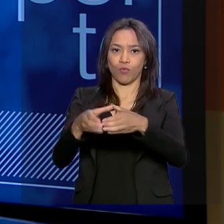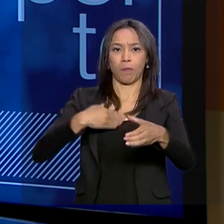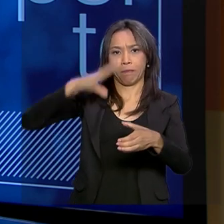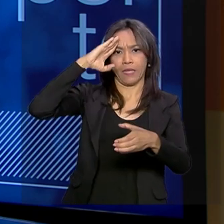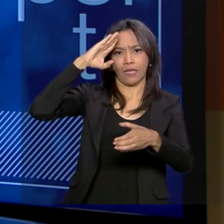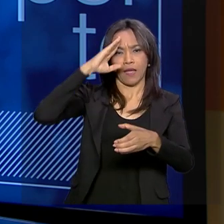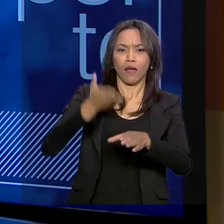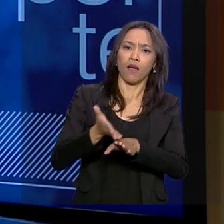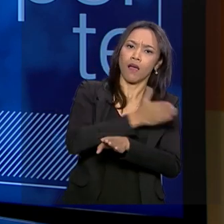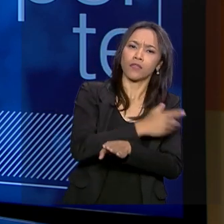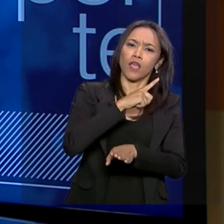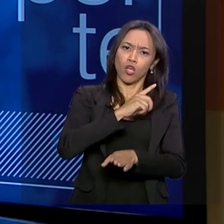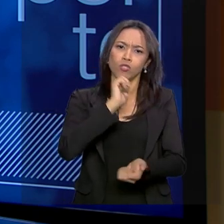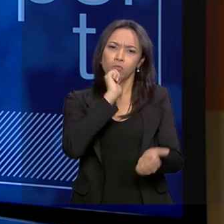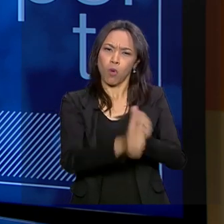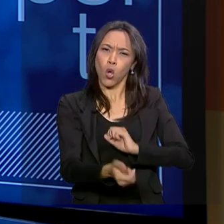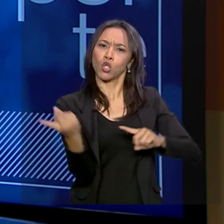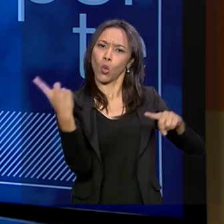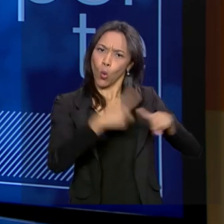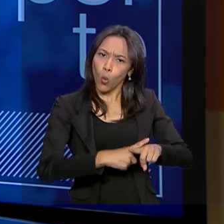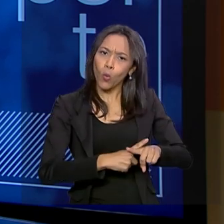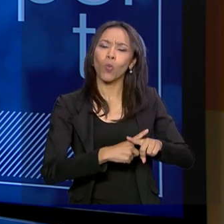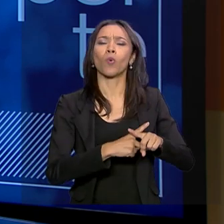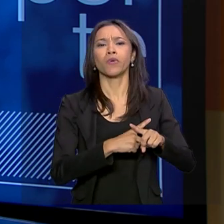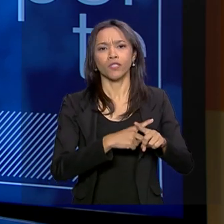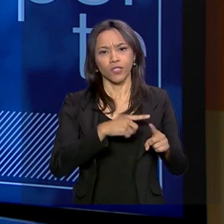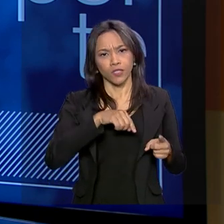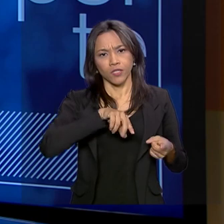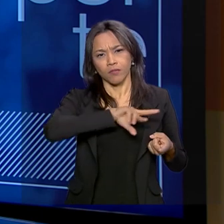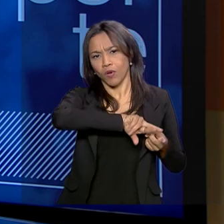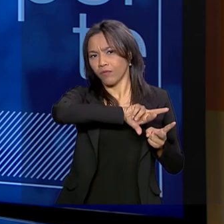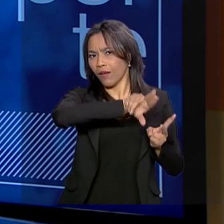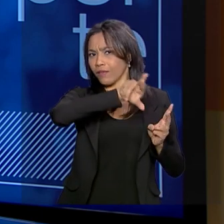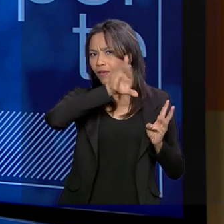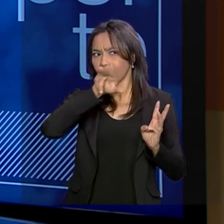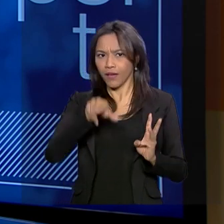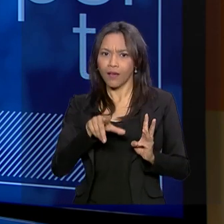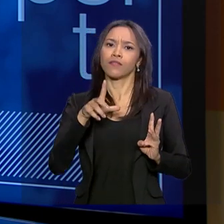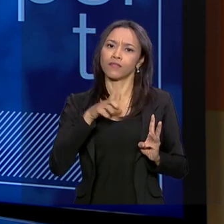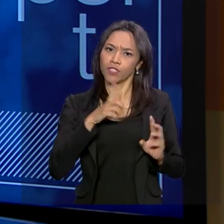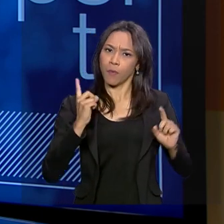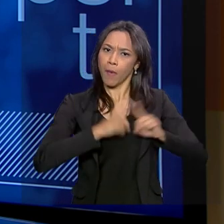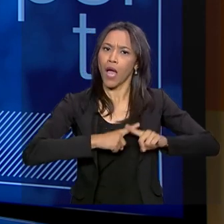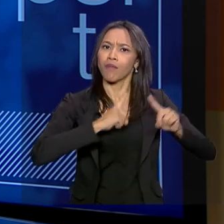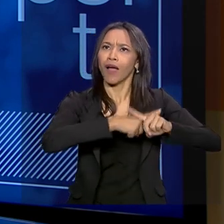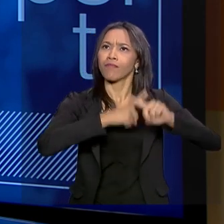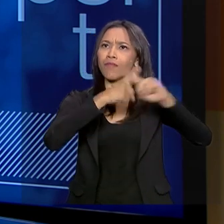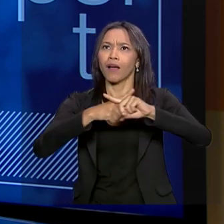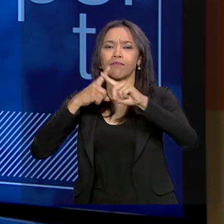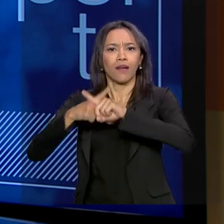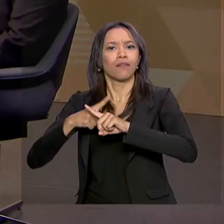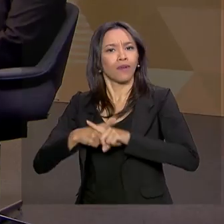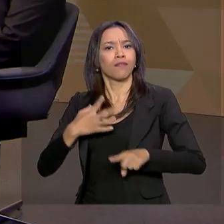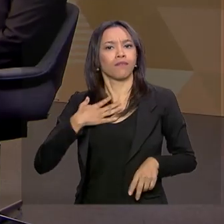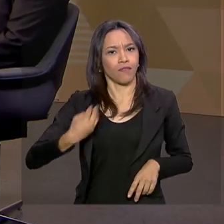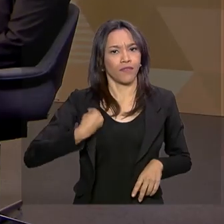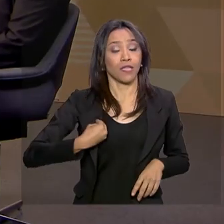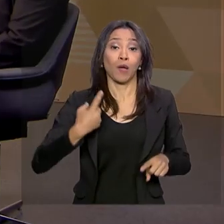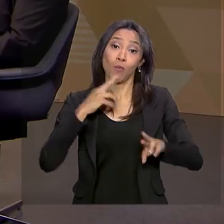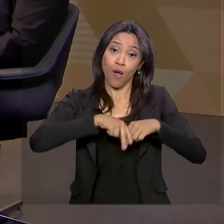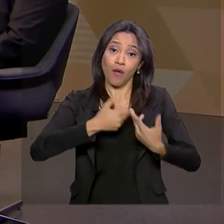praticar esporte, competir por clubes, né, várias possibilidades que eu tive na vida, por meu pai